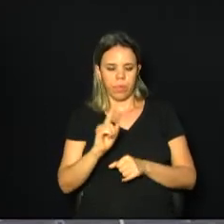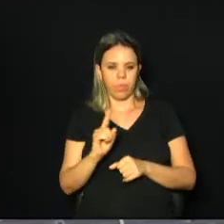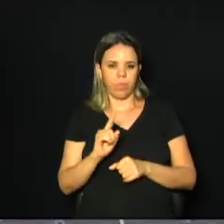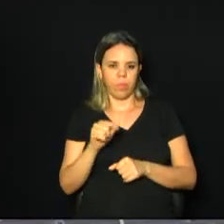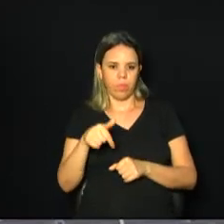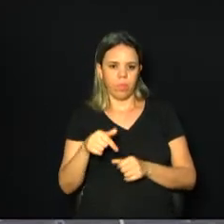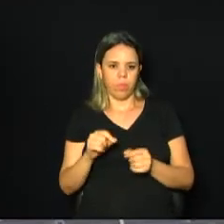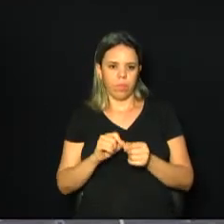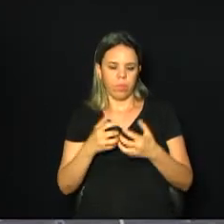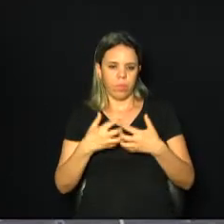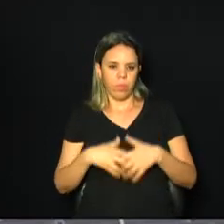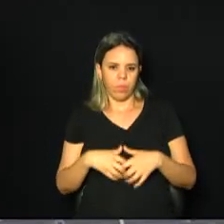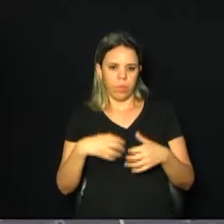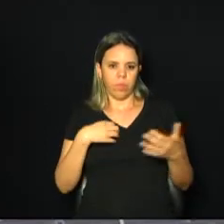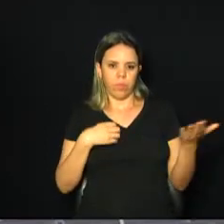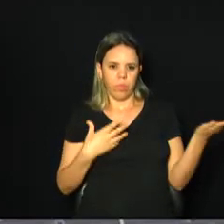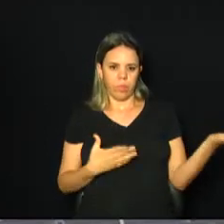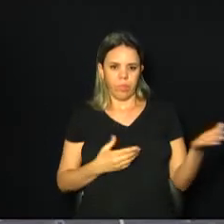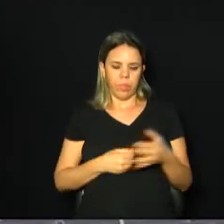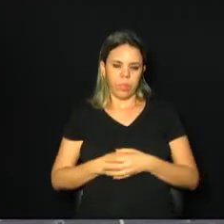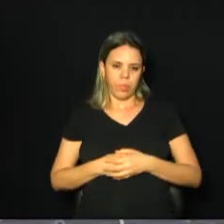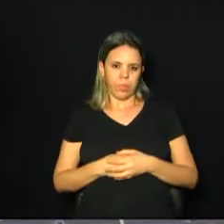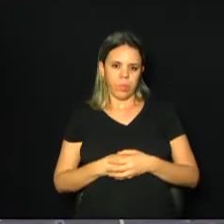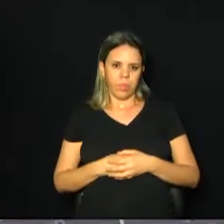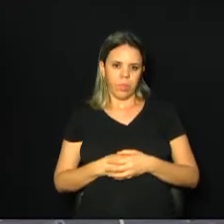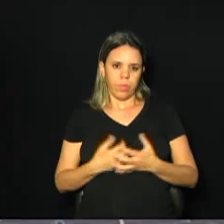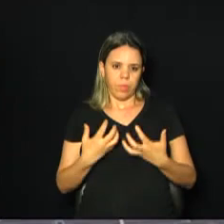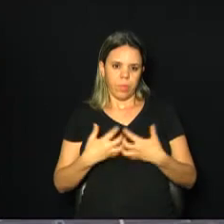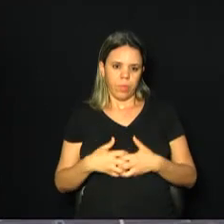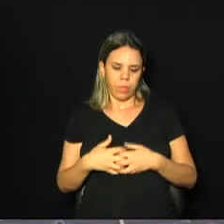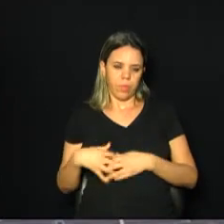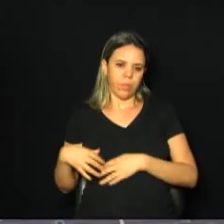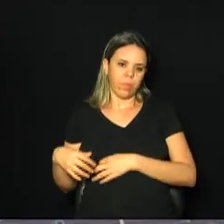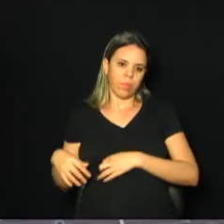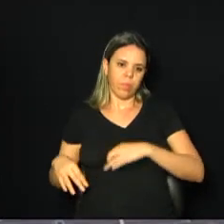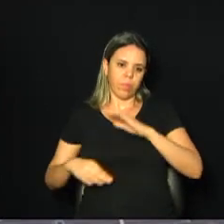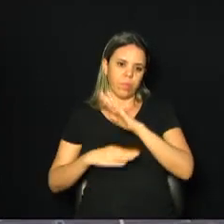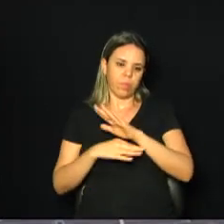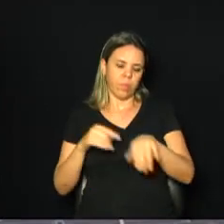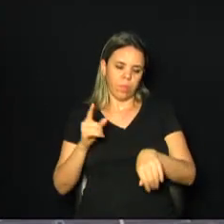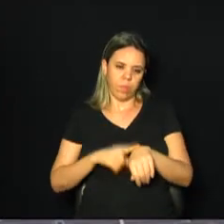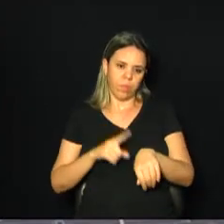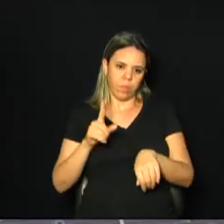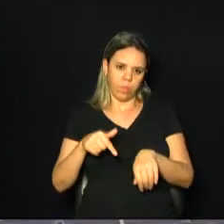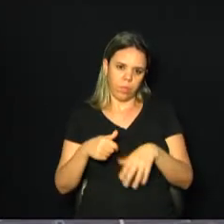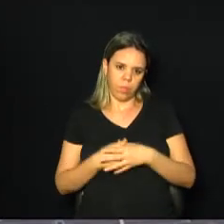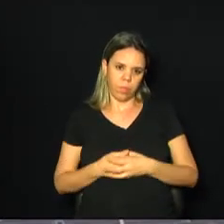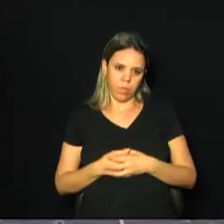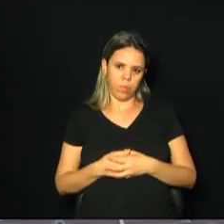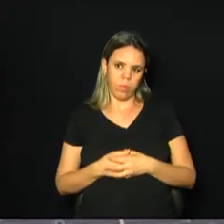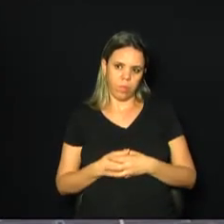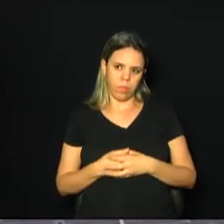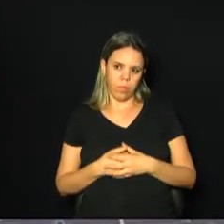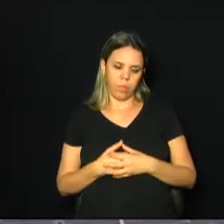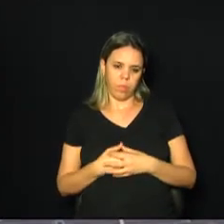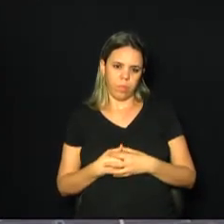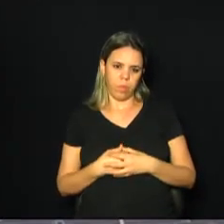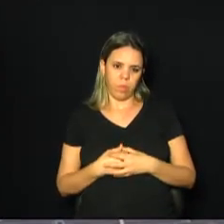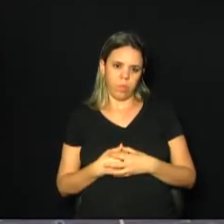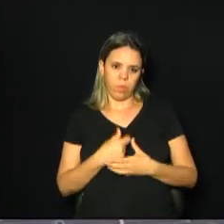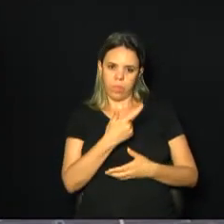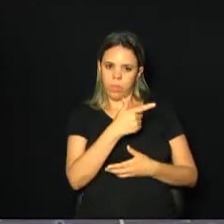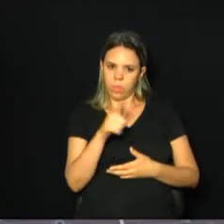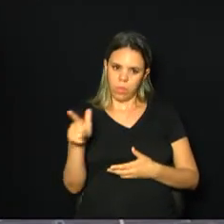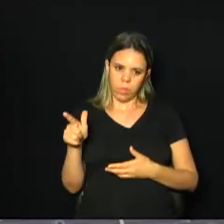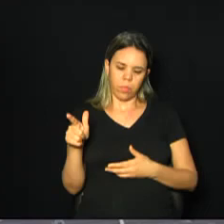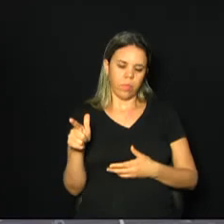aqui funciona desta maneira, porque o pensamento do legislador, nesse momento, foi assim. Então, ela não tem para